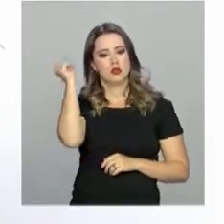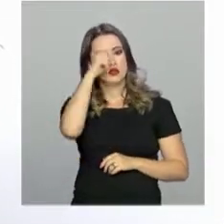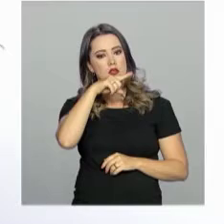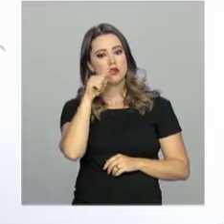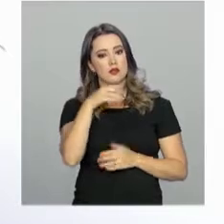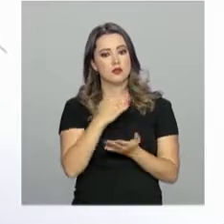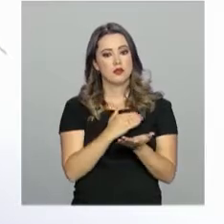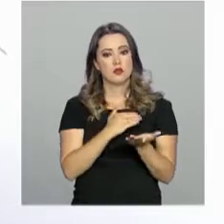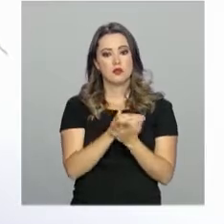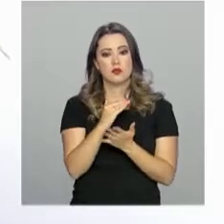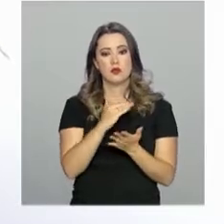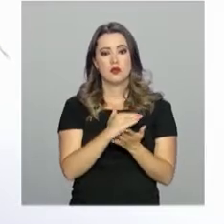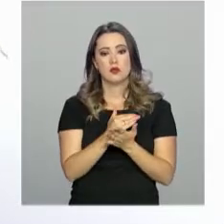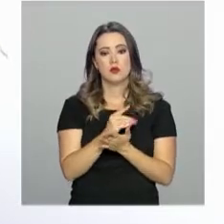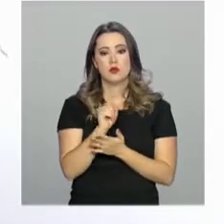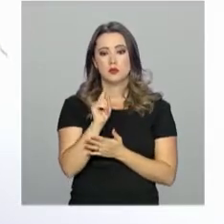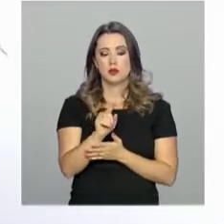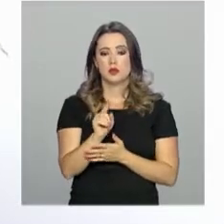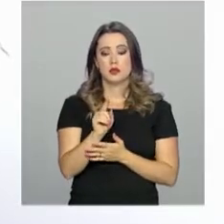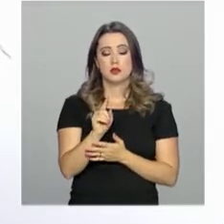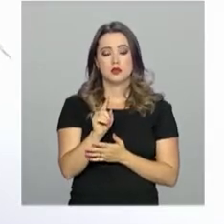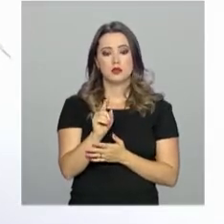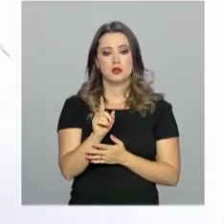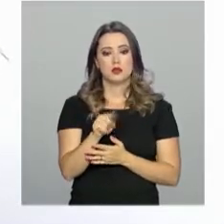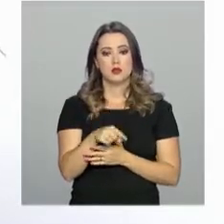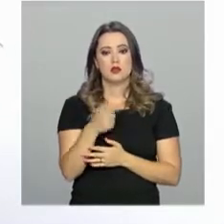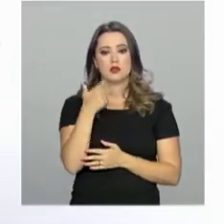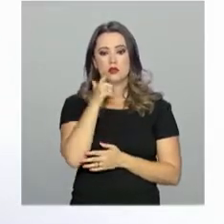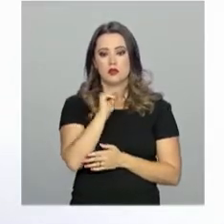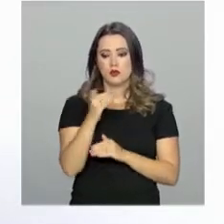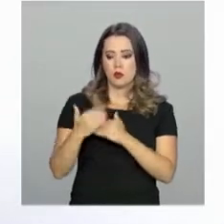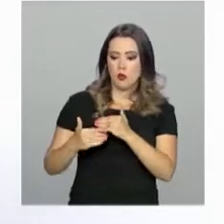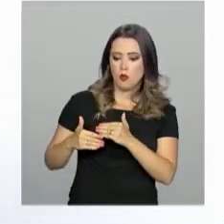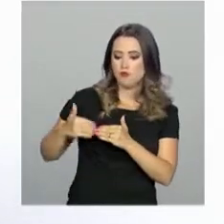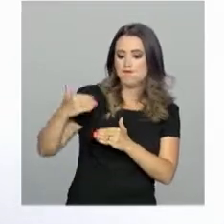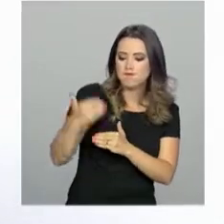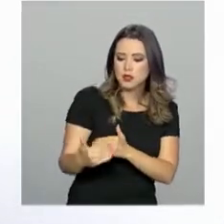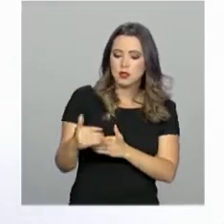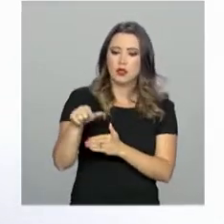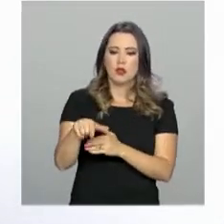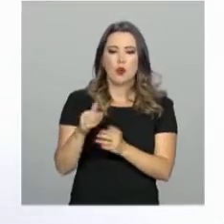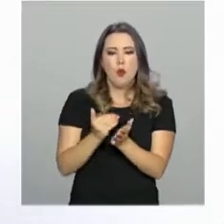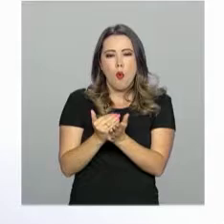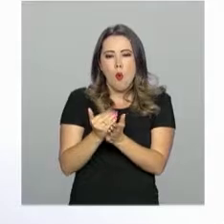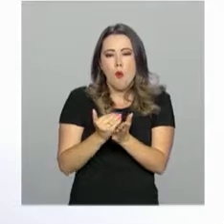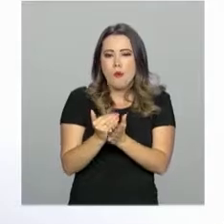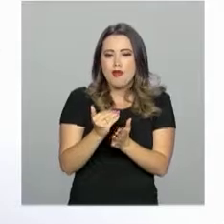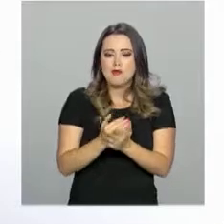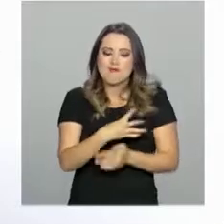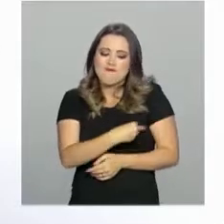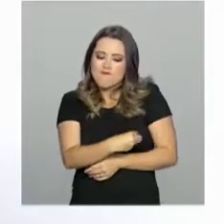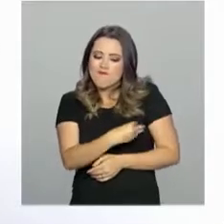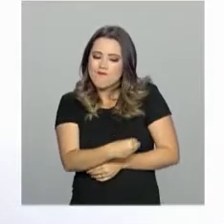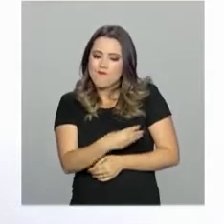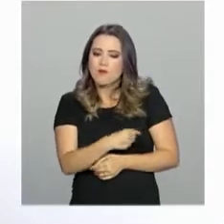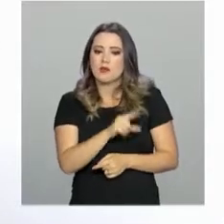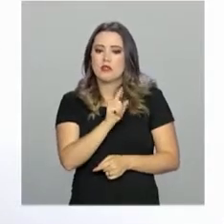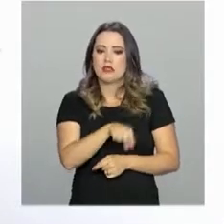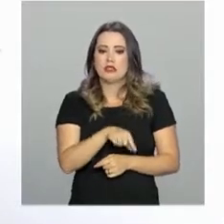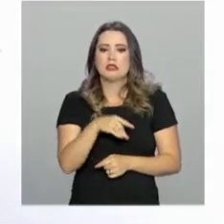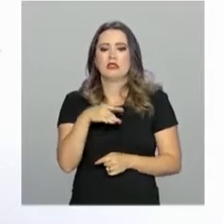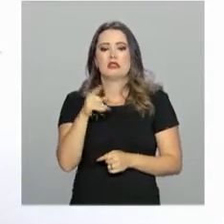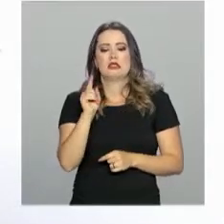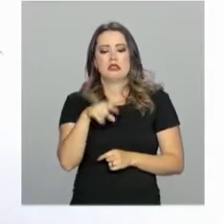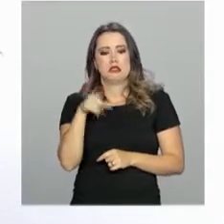no começo e consegui passar por esse período do comecinho da amamentação que é